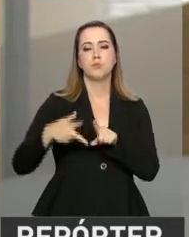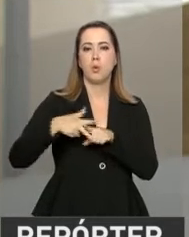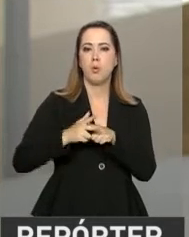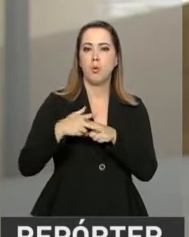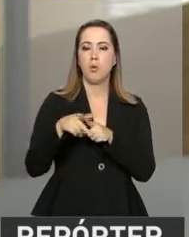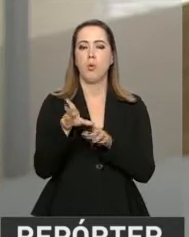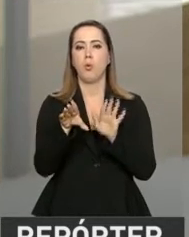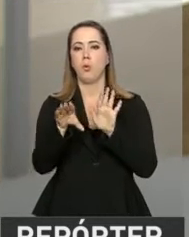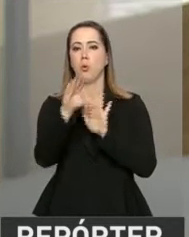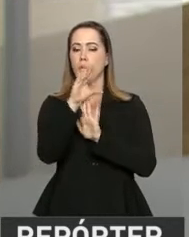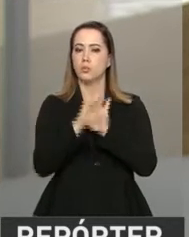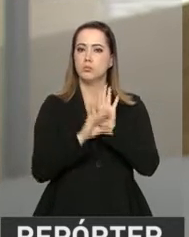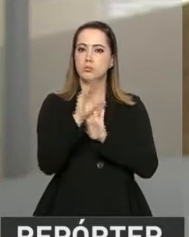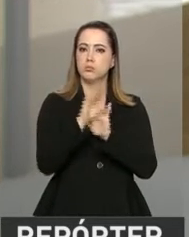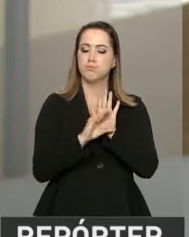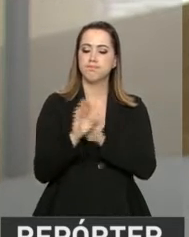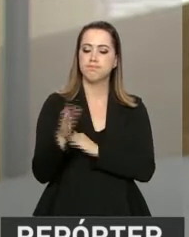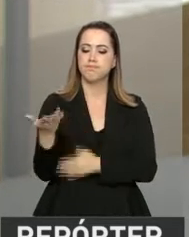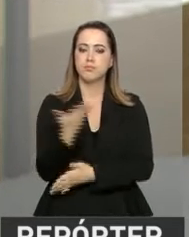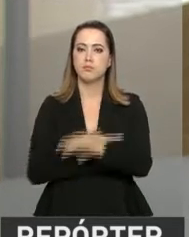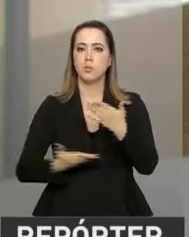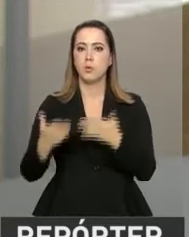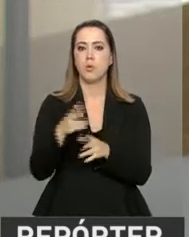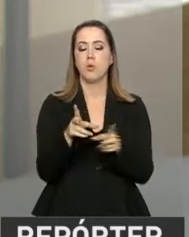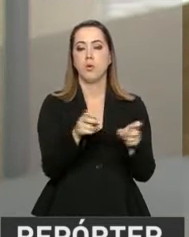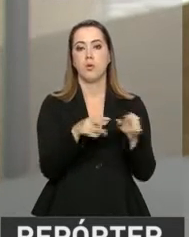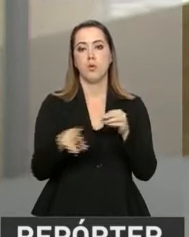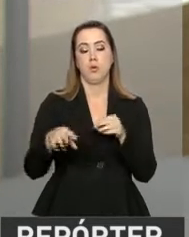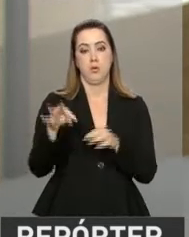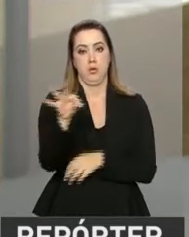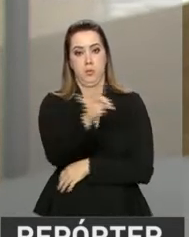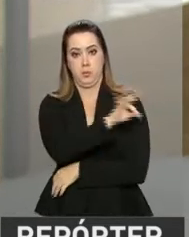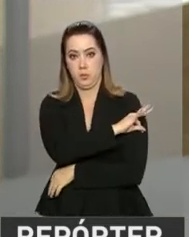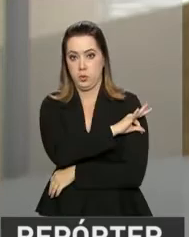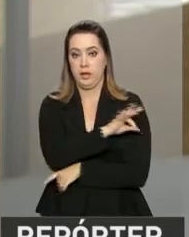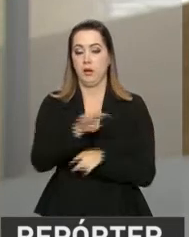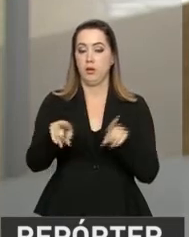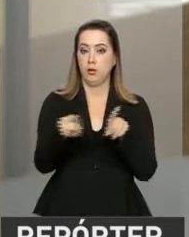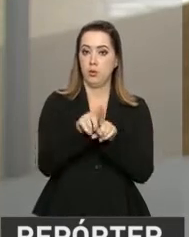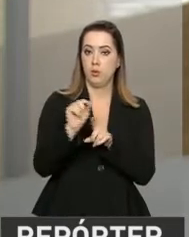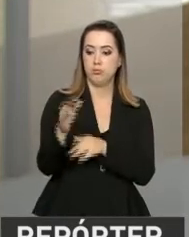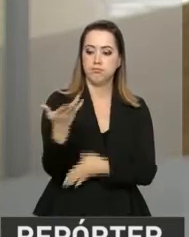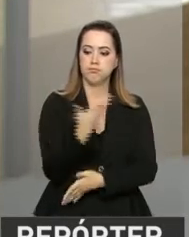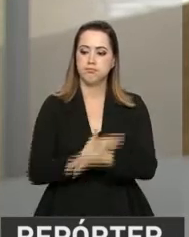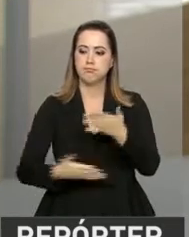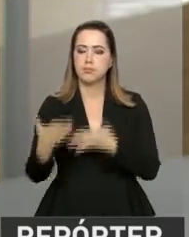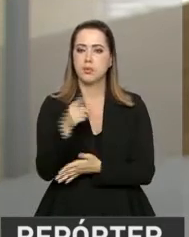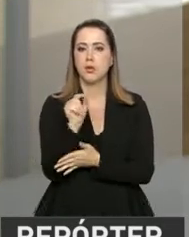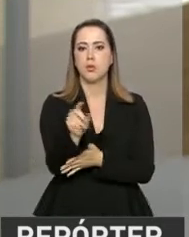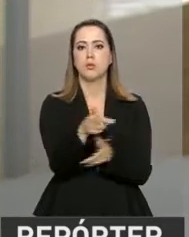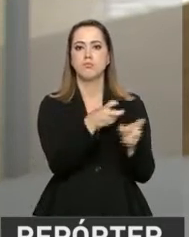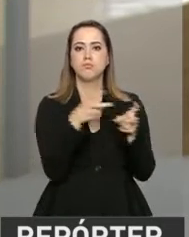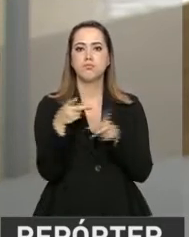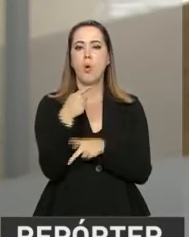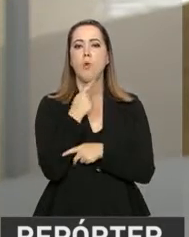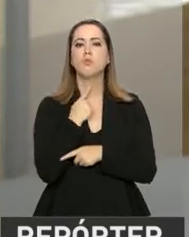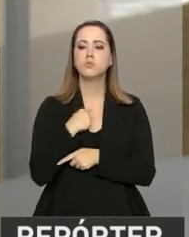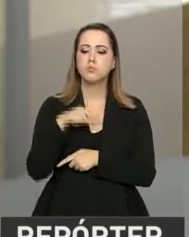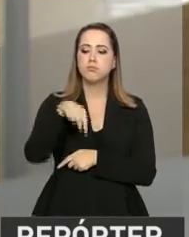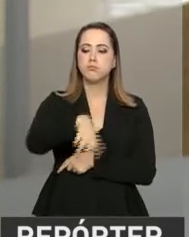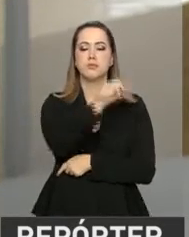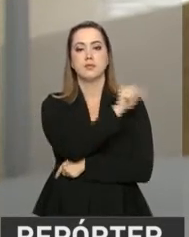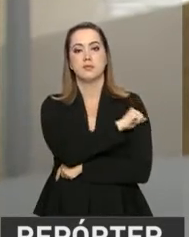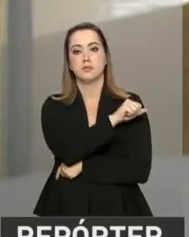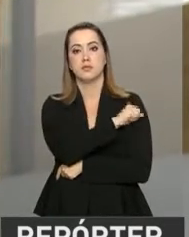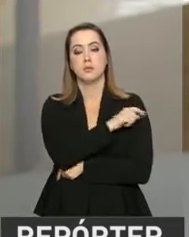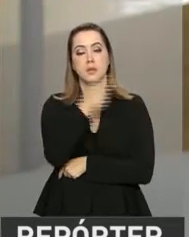flexibilização do currículo aproximação com o ensino técnico a infecção com as áreas de interesse do Estudante e